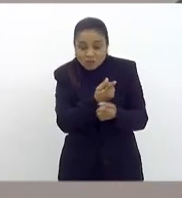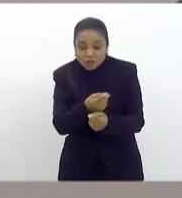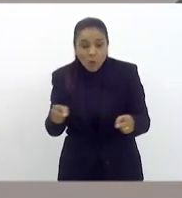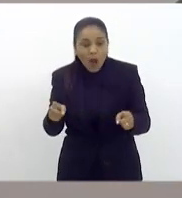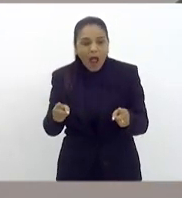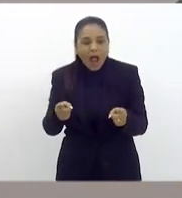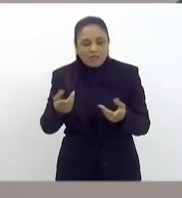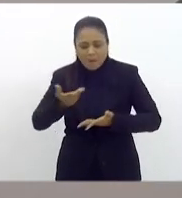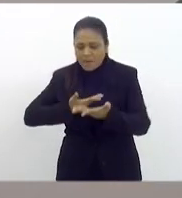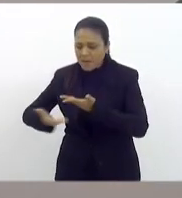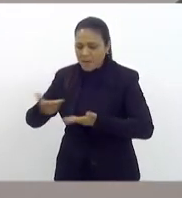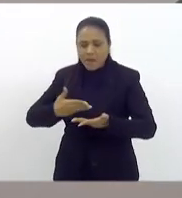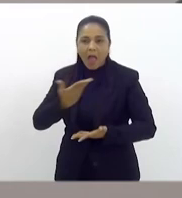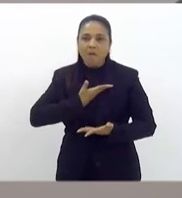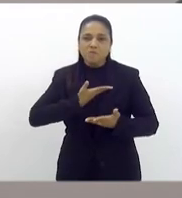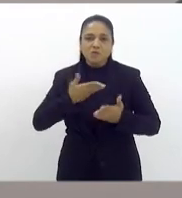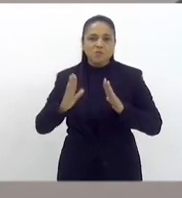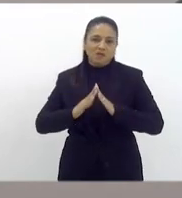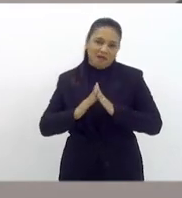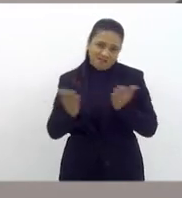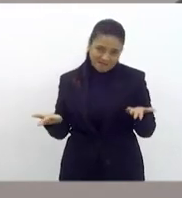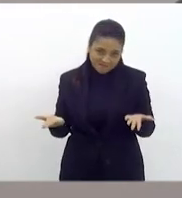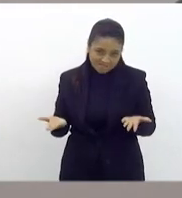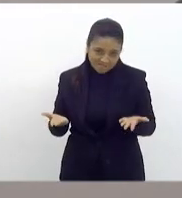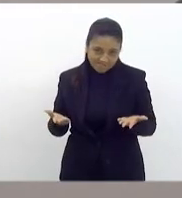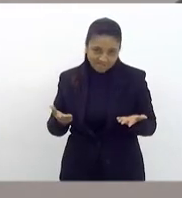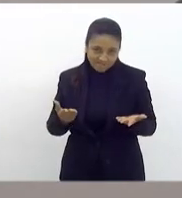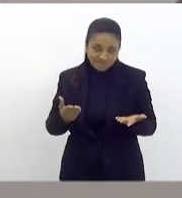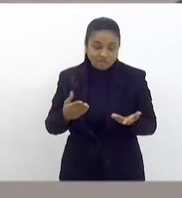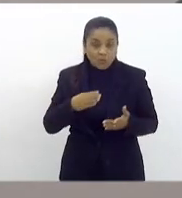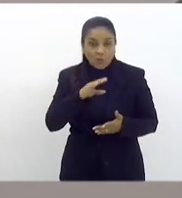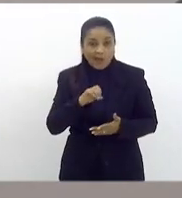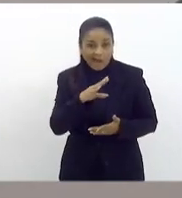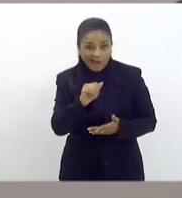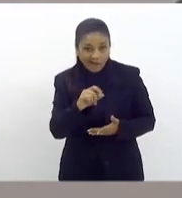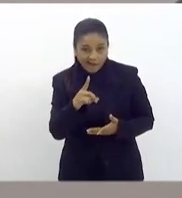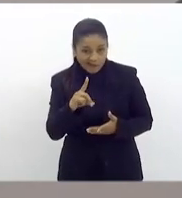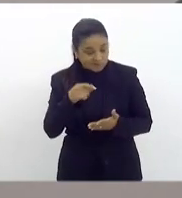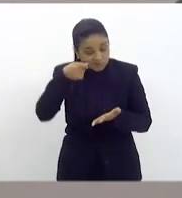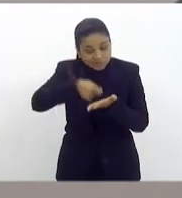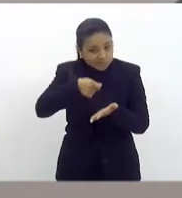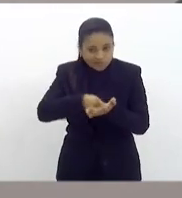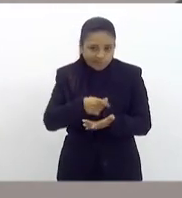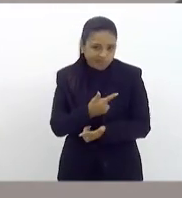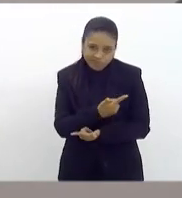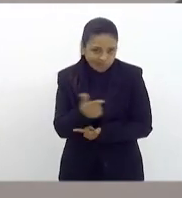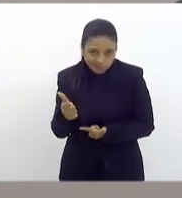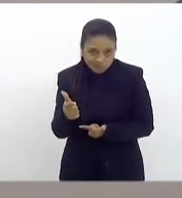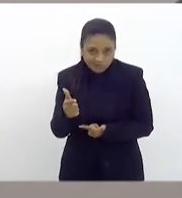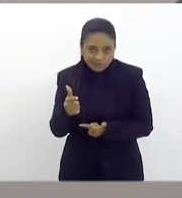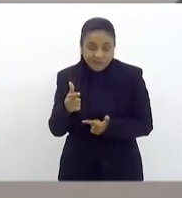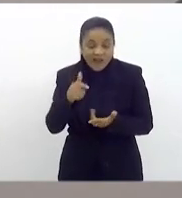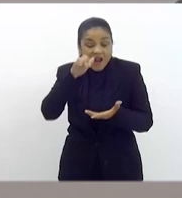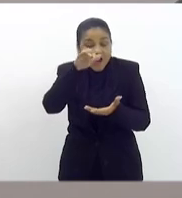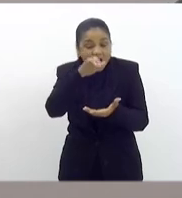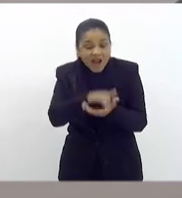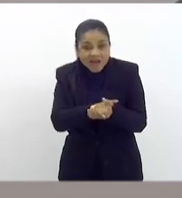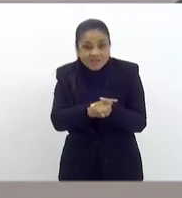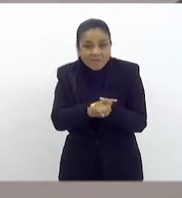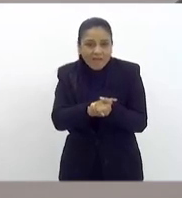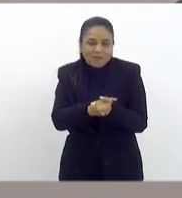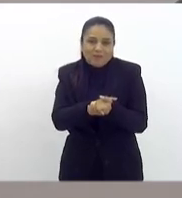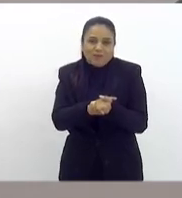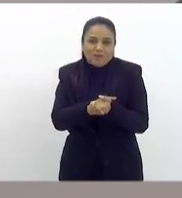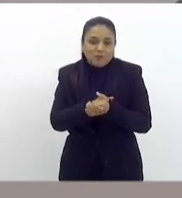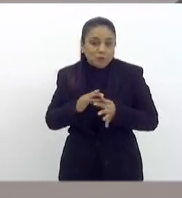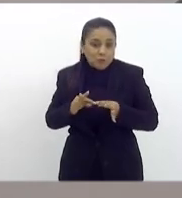amigos. Graças a Deus. O ECAD não tem condições de cobrar hoje de todos os casamentos realizados no estado do Rio